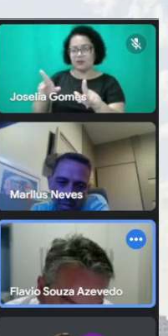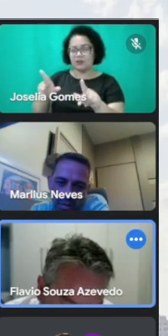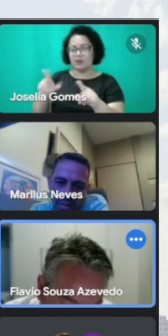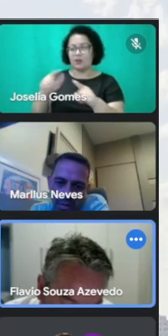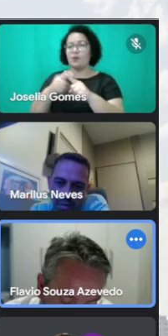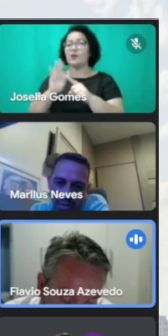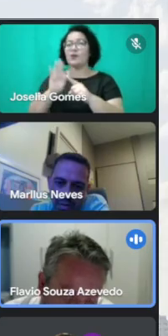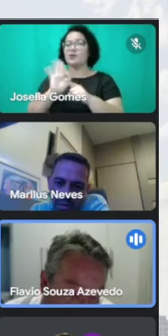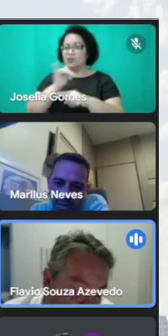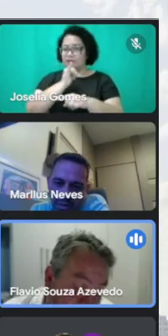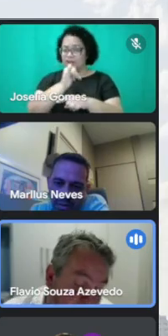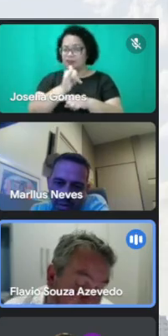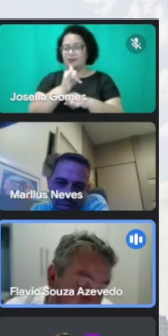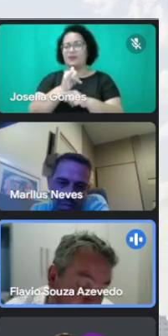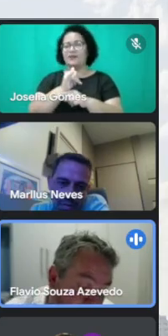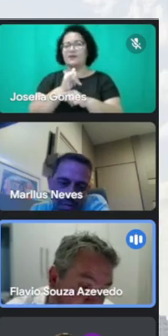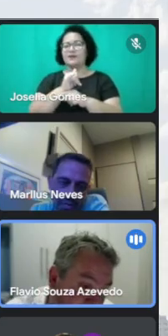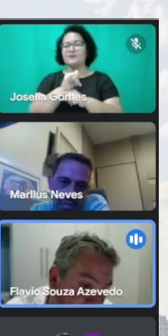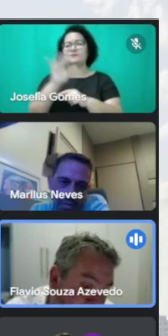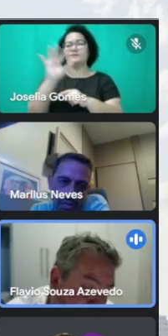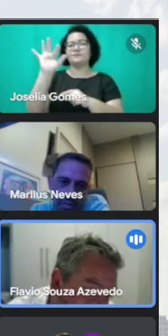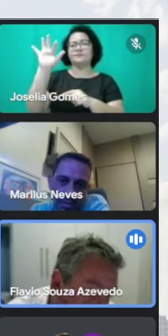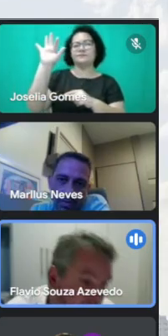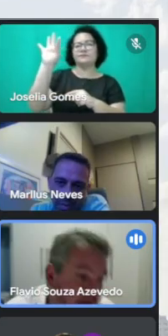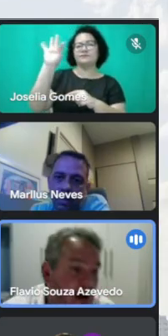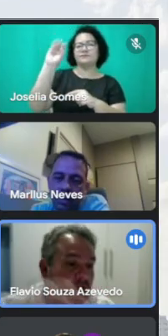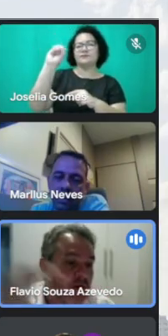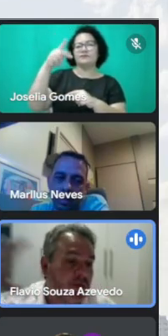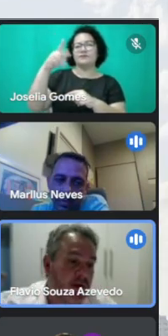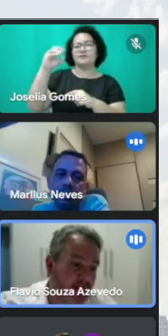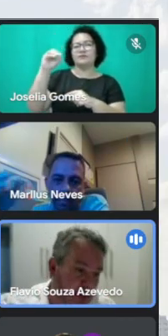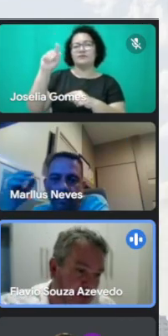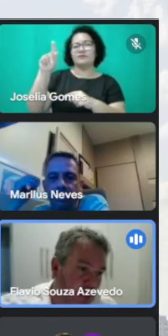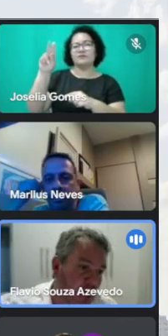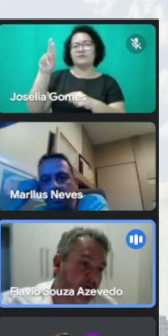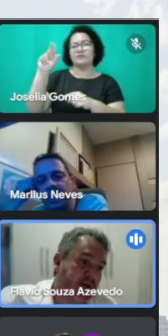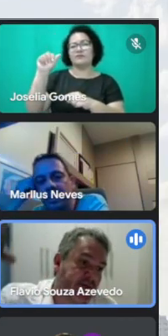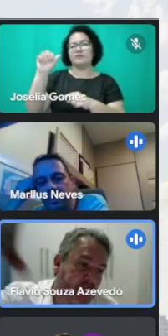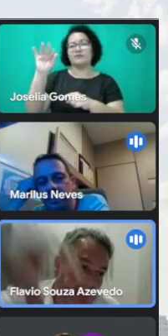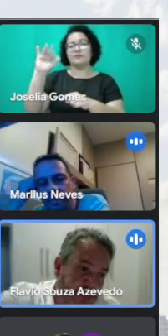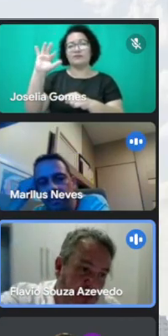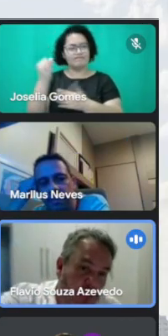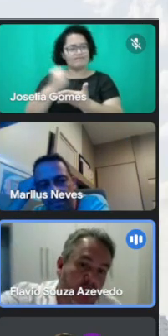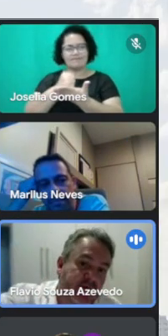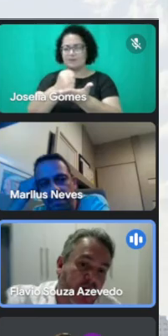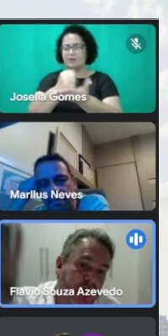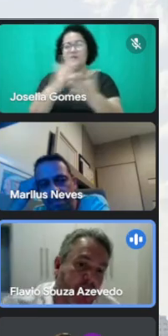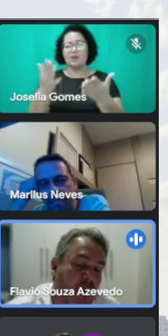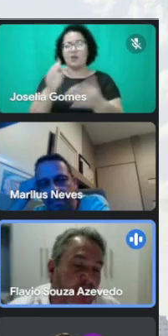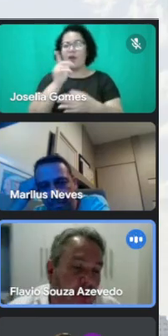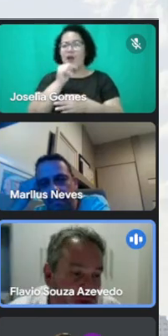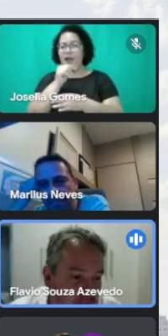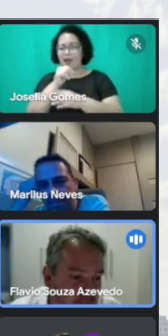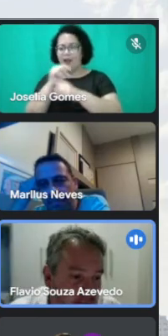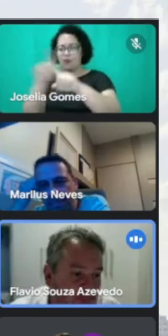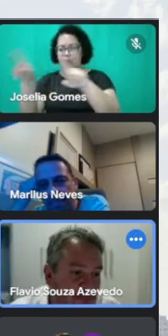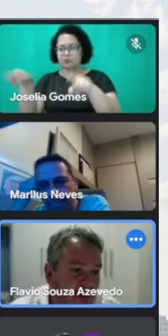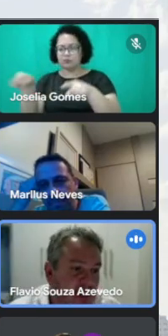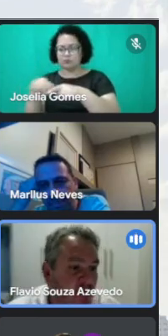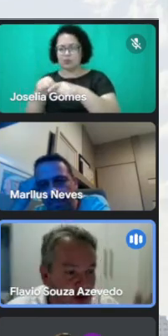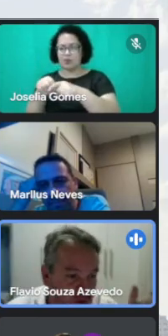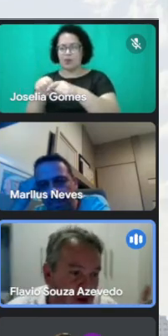falei, a topografia não ajudava, então eles bombeiam a água para um reservatório e do reservatório vai para o